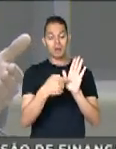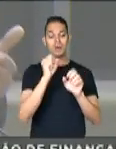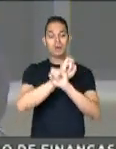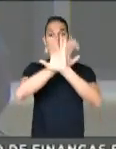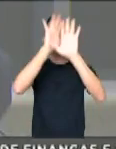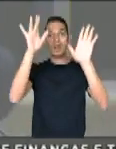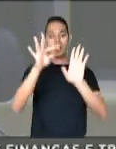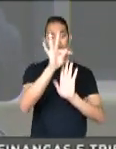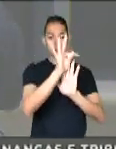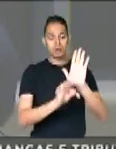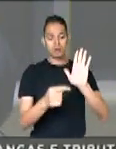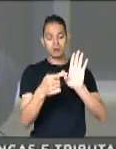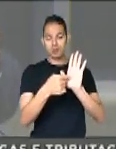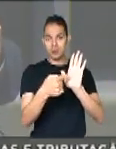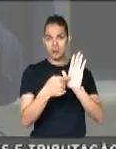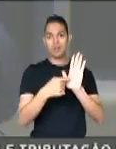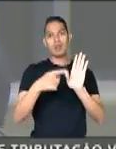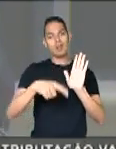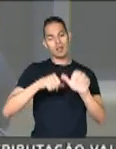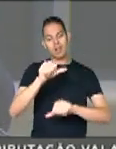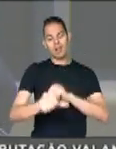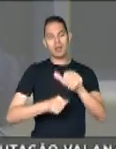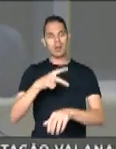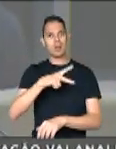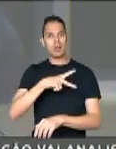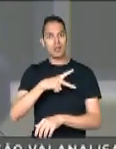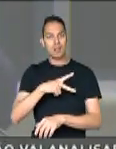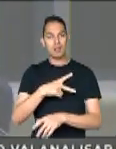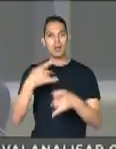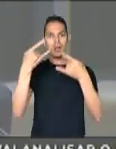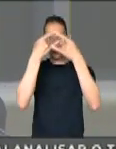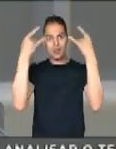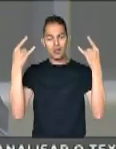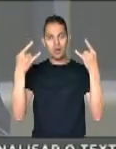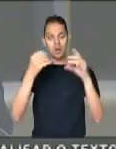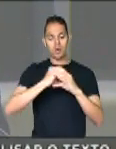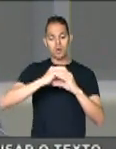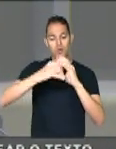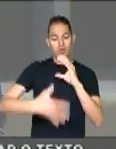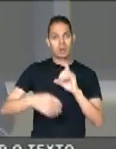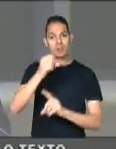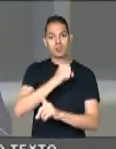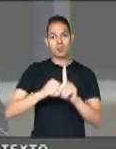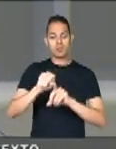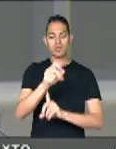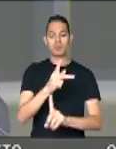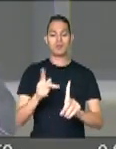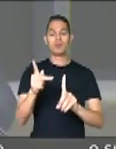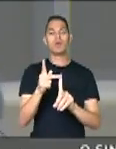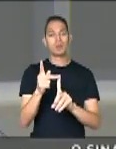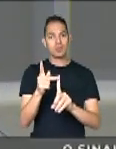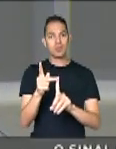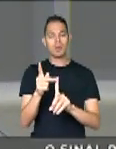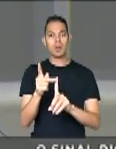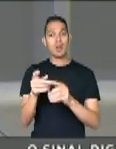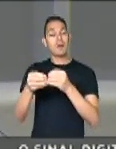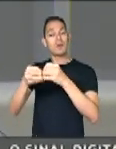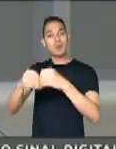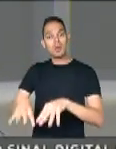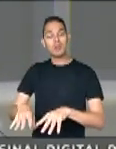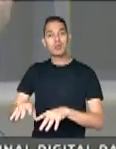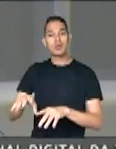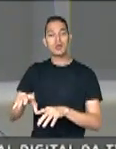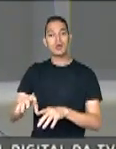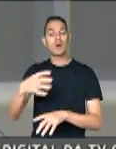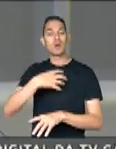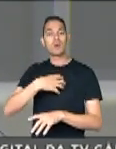apresentado. Há um processo de privatização, de mercantilização e de fim do caráter social da Previdência, o que abala diretamente uma